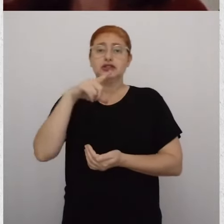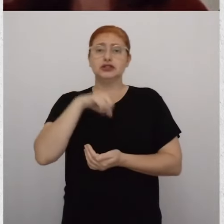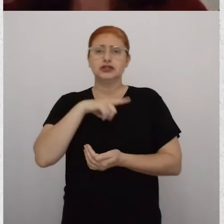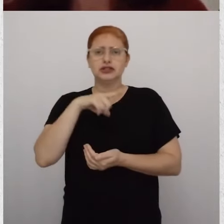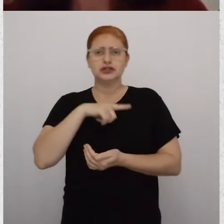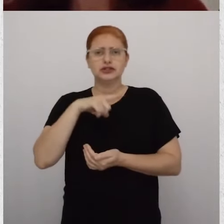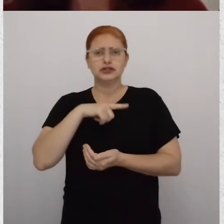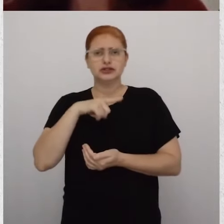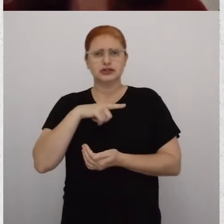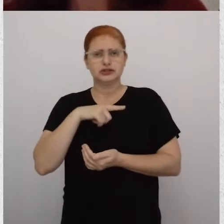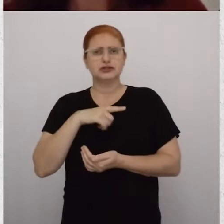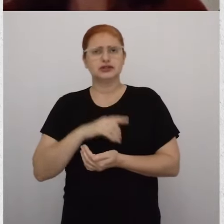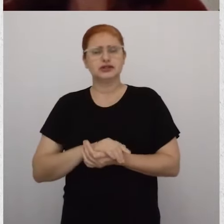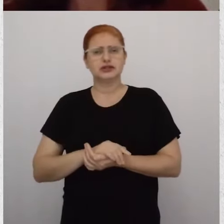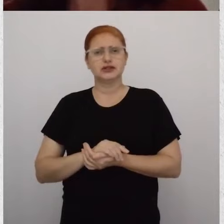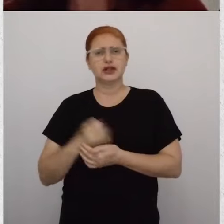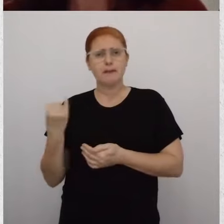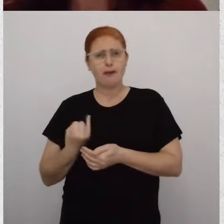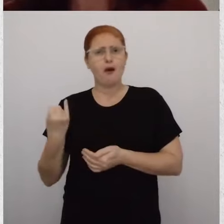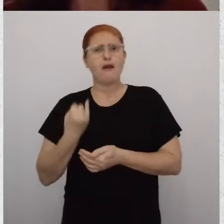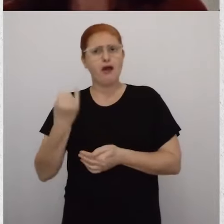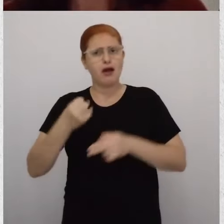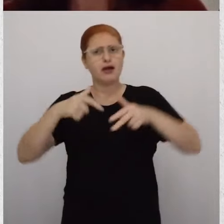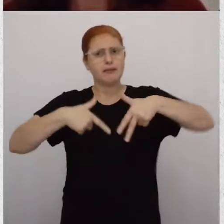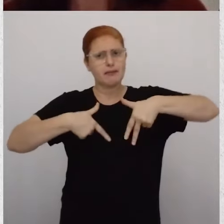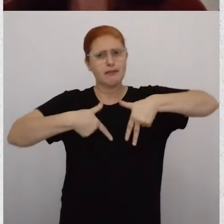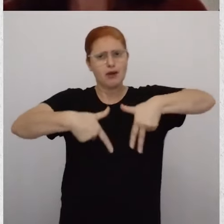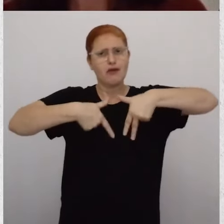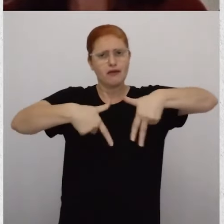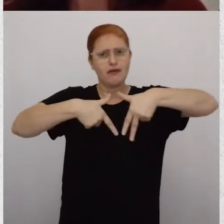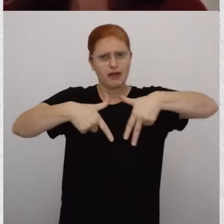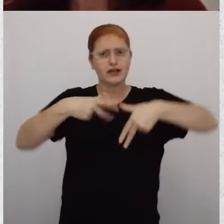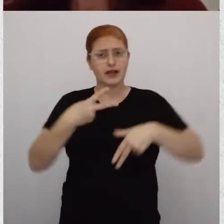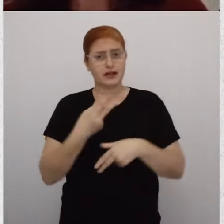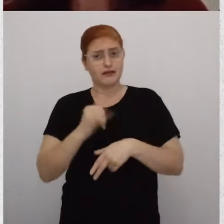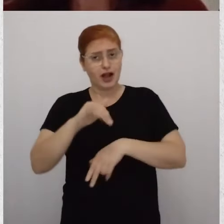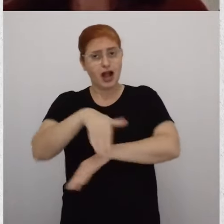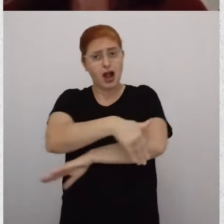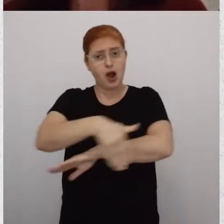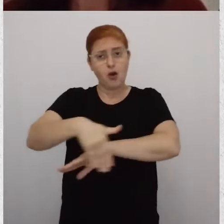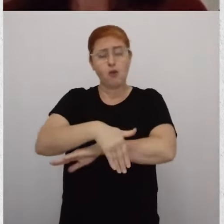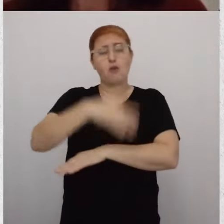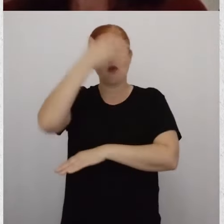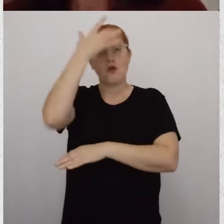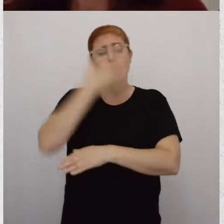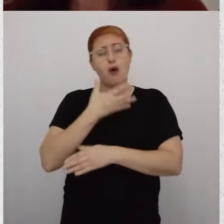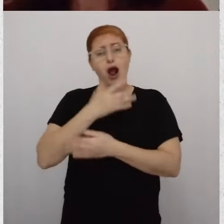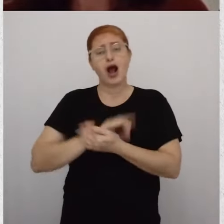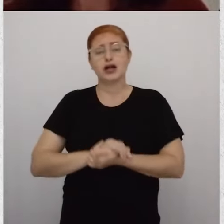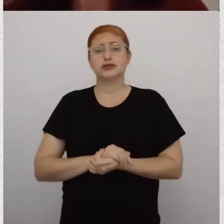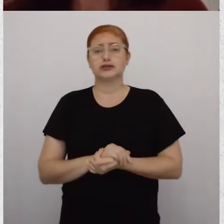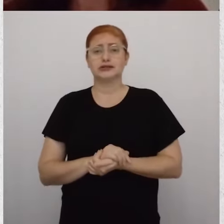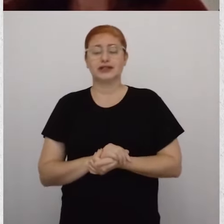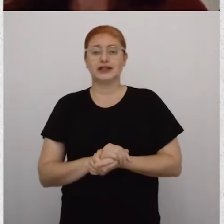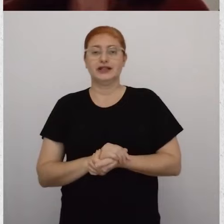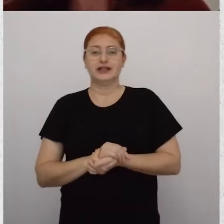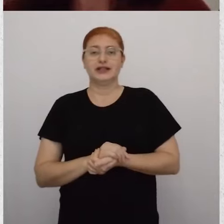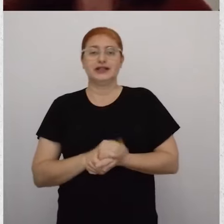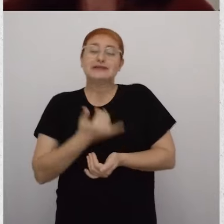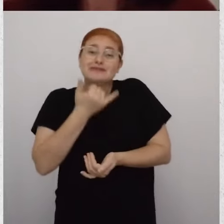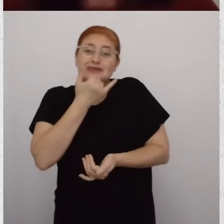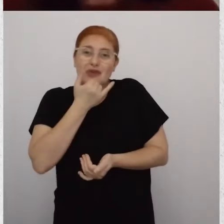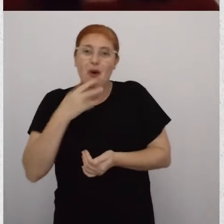pelo conjunto da militância que vai para as ruas. Então, acho que é só sem querer interromper,